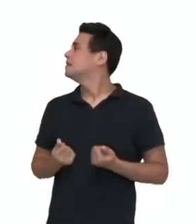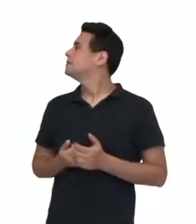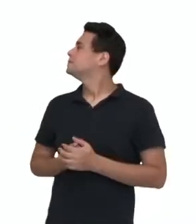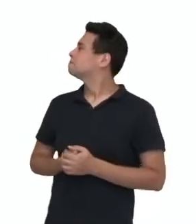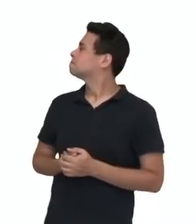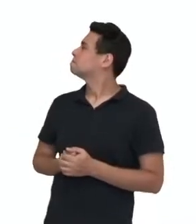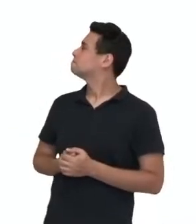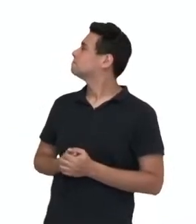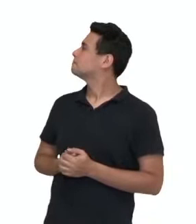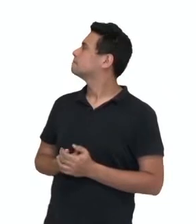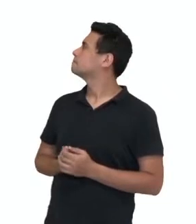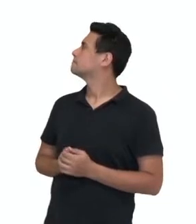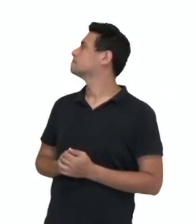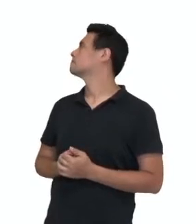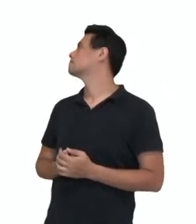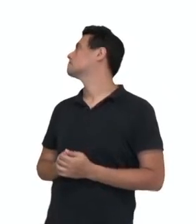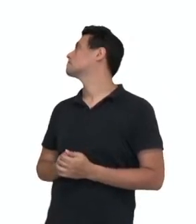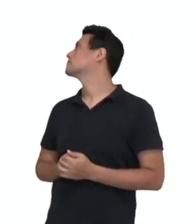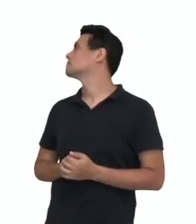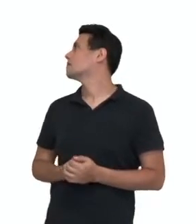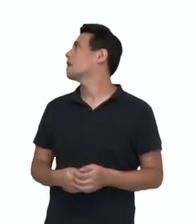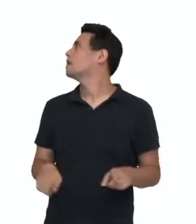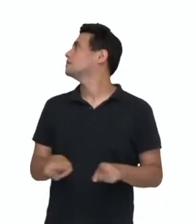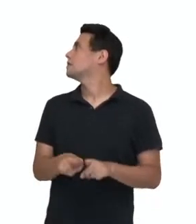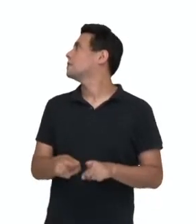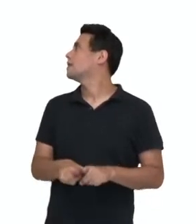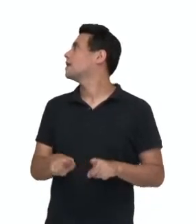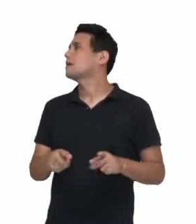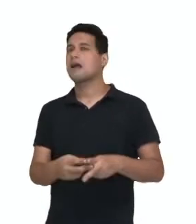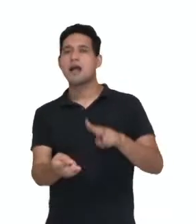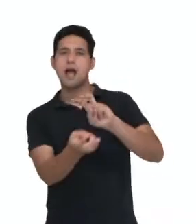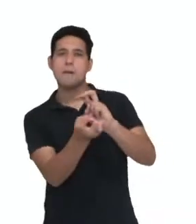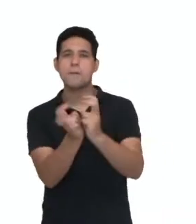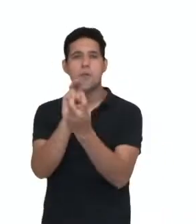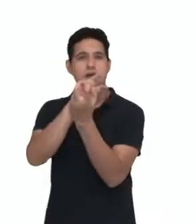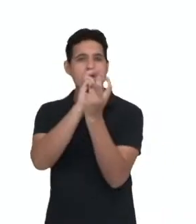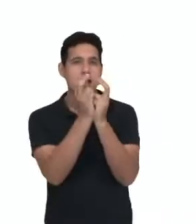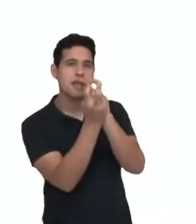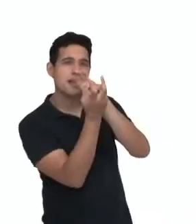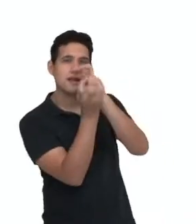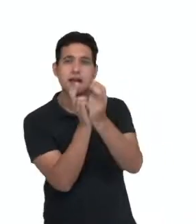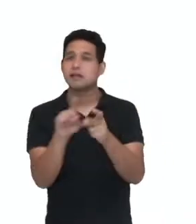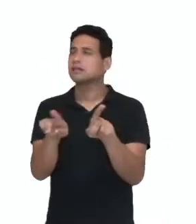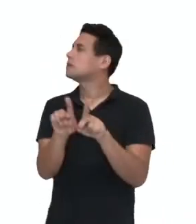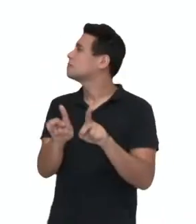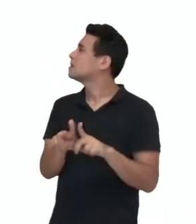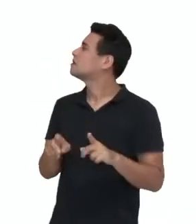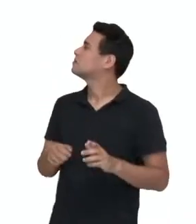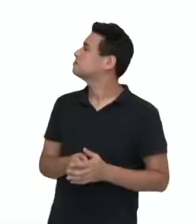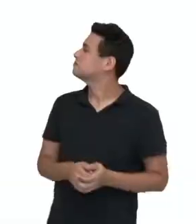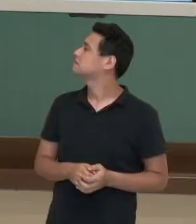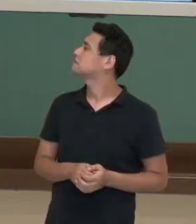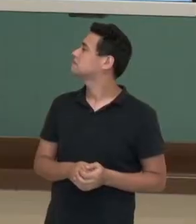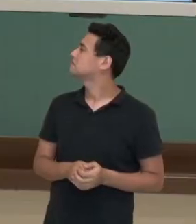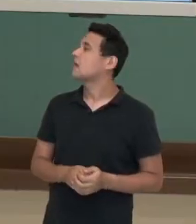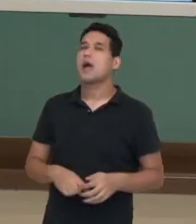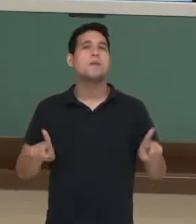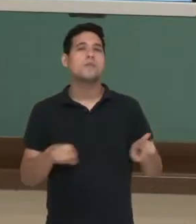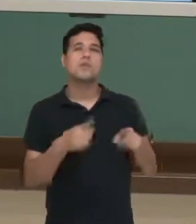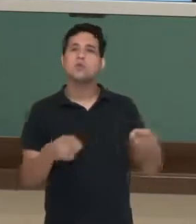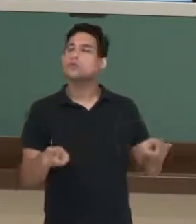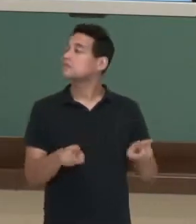aqui a gente vê também a capoeira, a música, tudo que vem aí da cultura